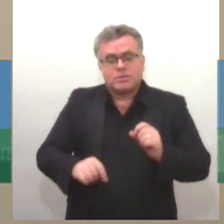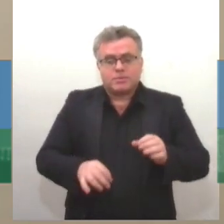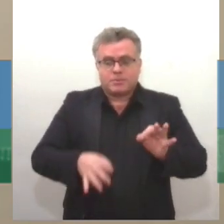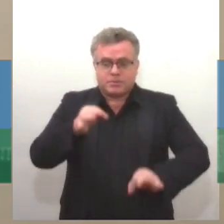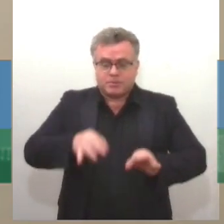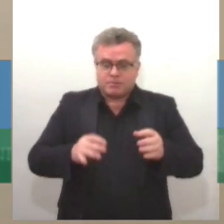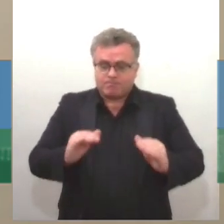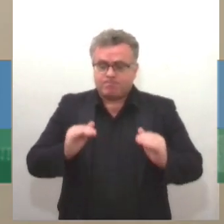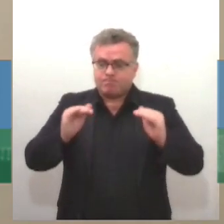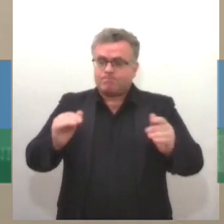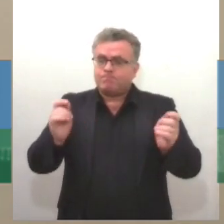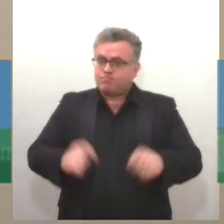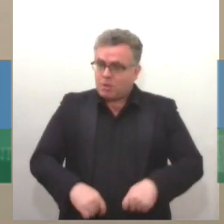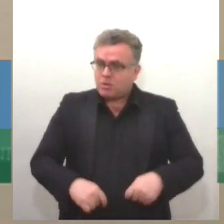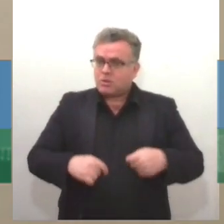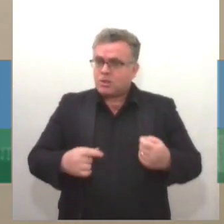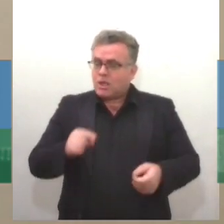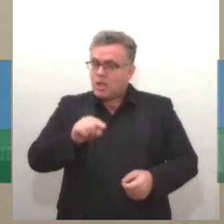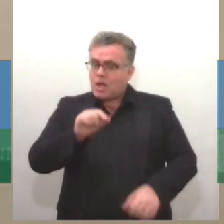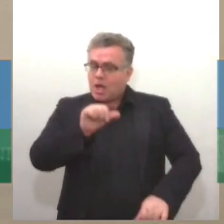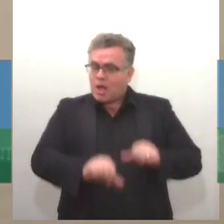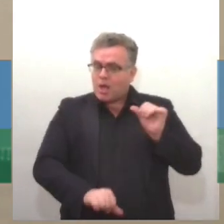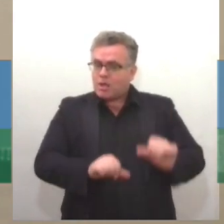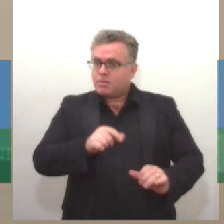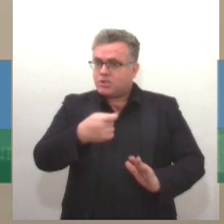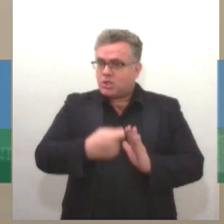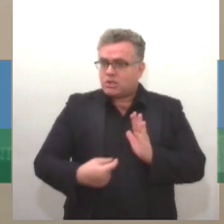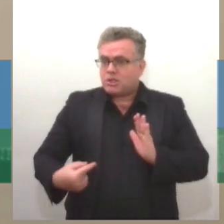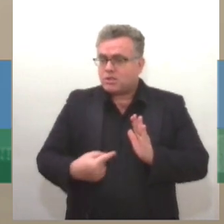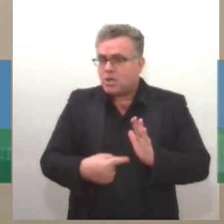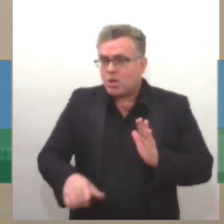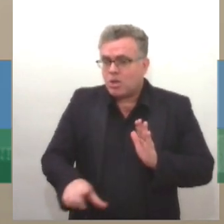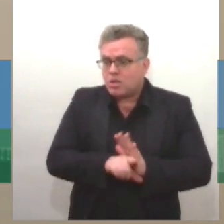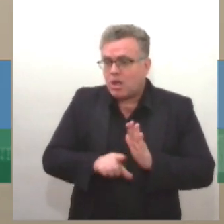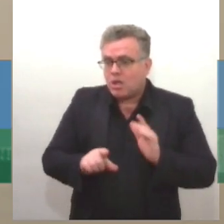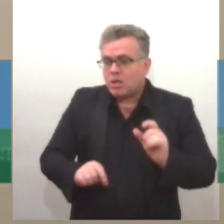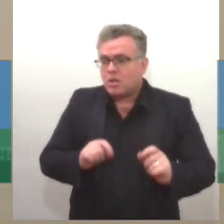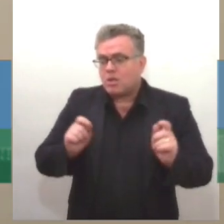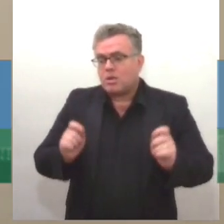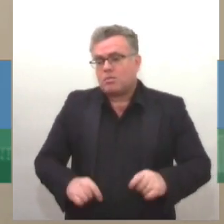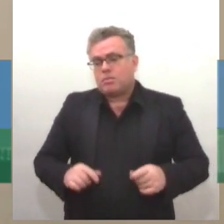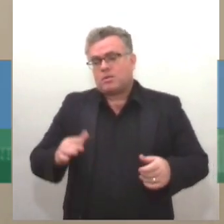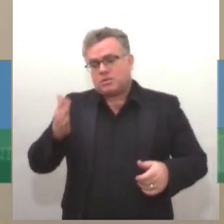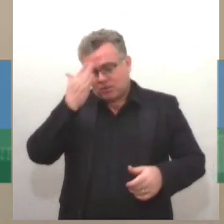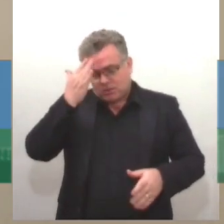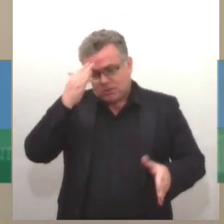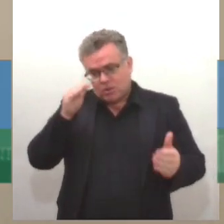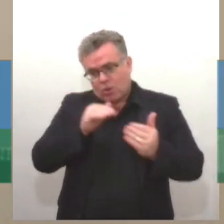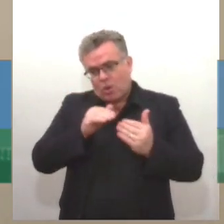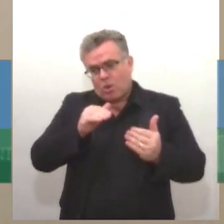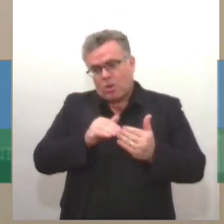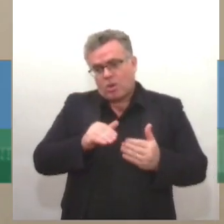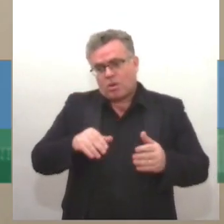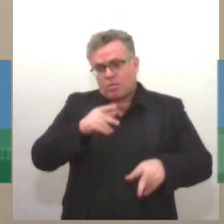que essa alteração pode ser interpretada para se adequar aos interesses da sociedade